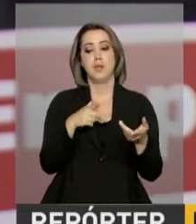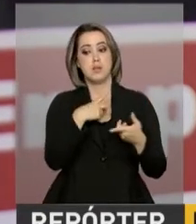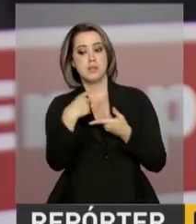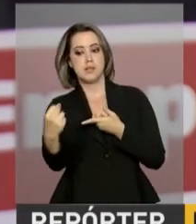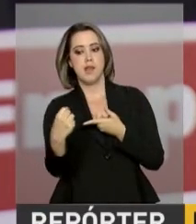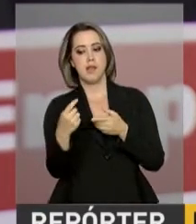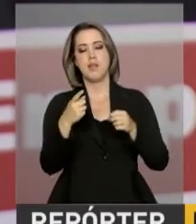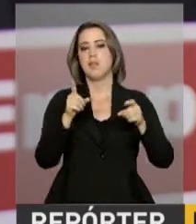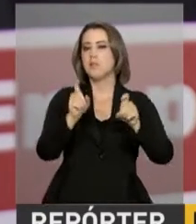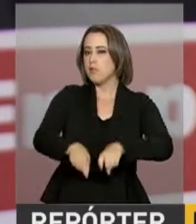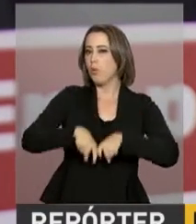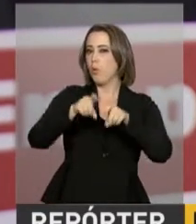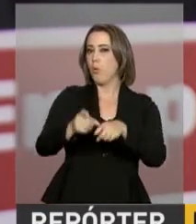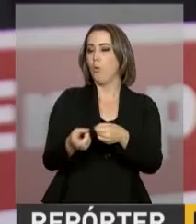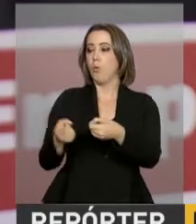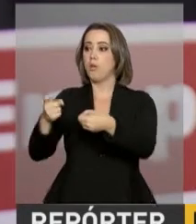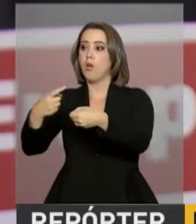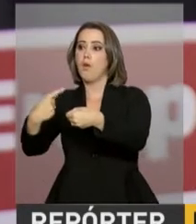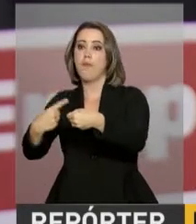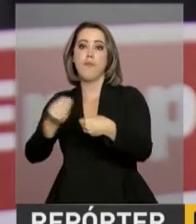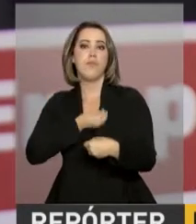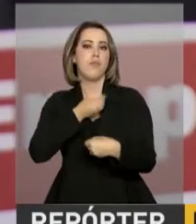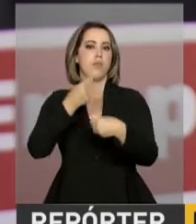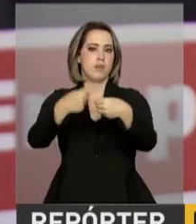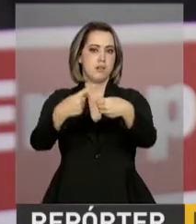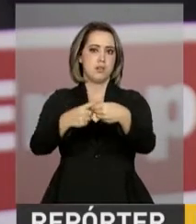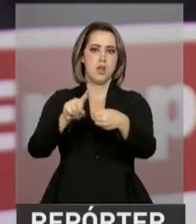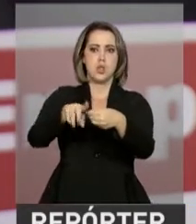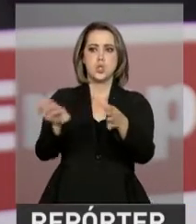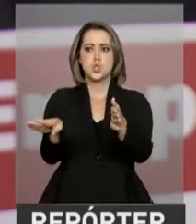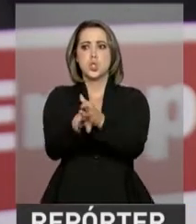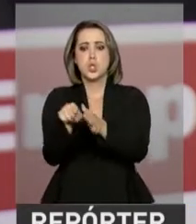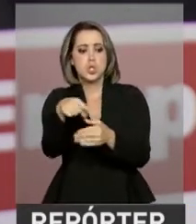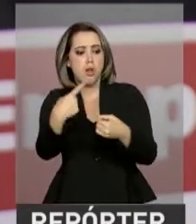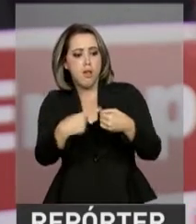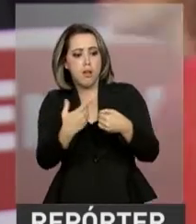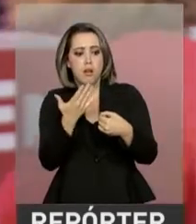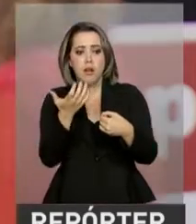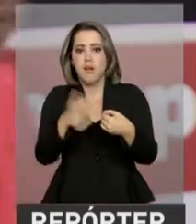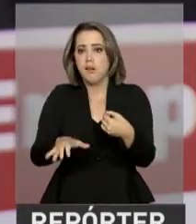sair do interior e ir para a cidade. E quando eu cheguei nos grandes centros, eu descobri que aquilo